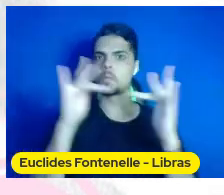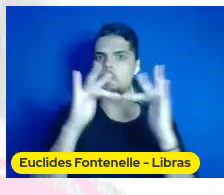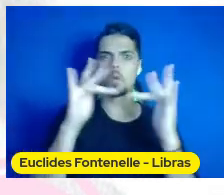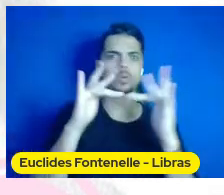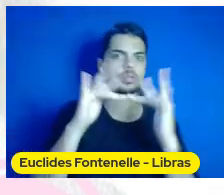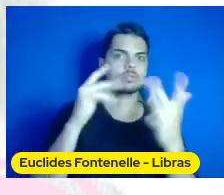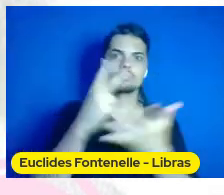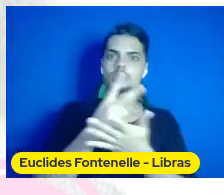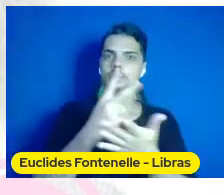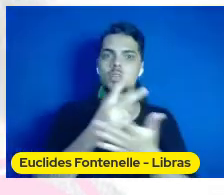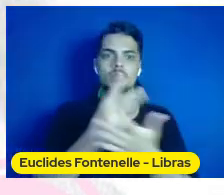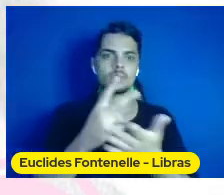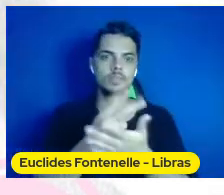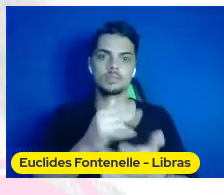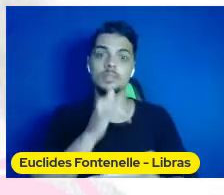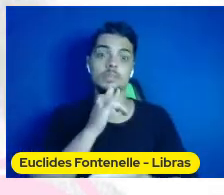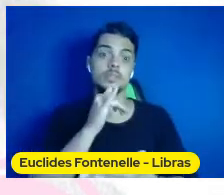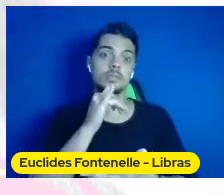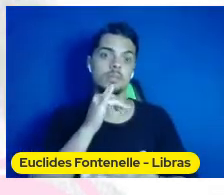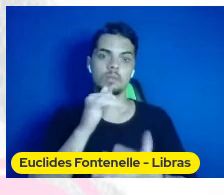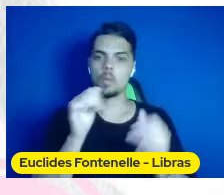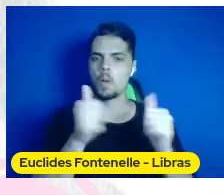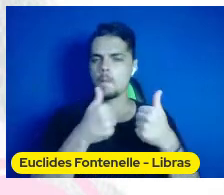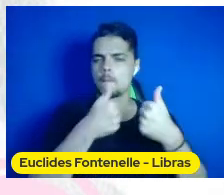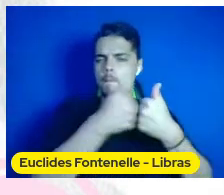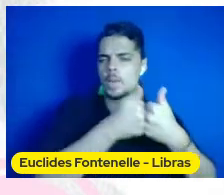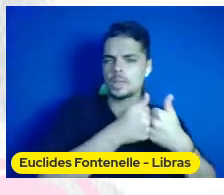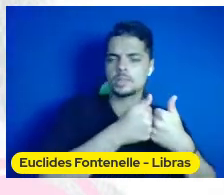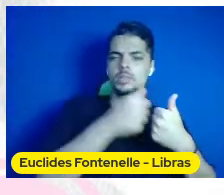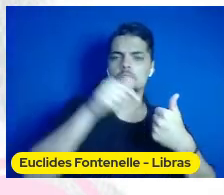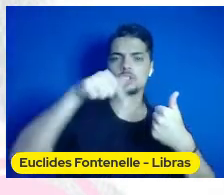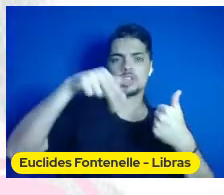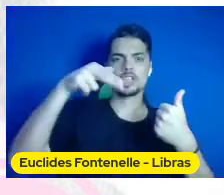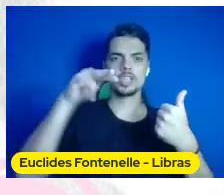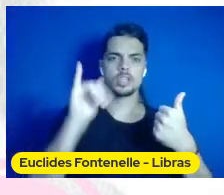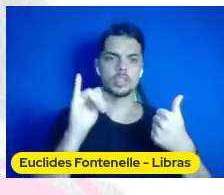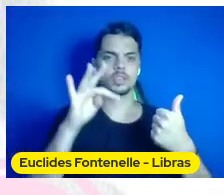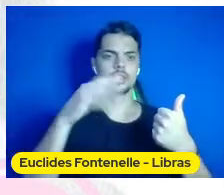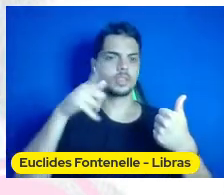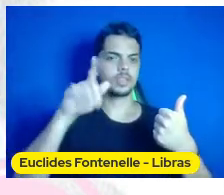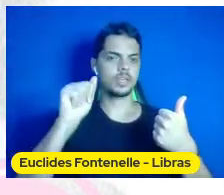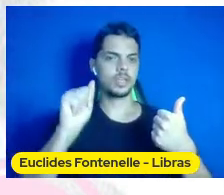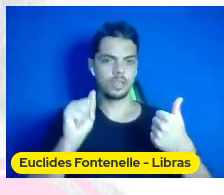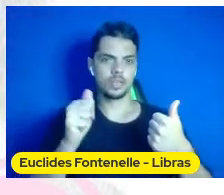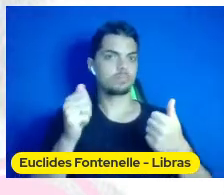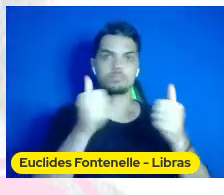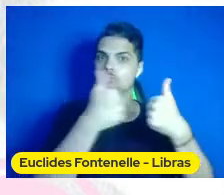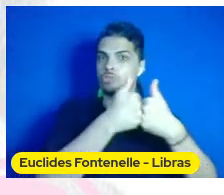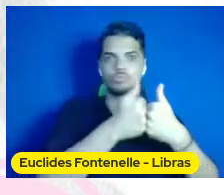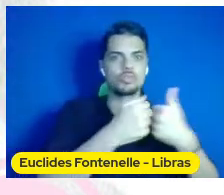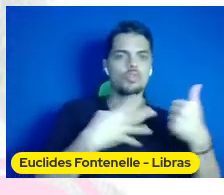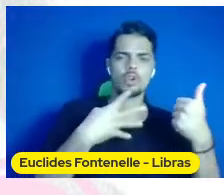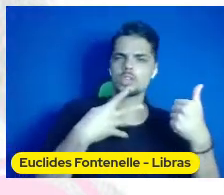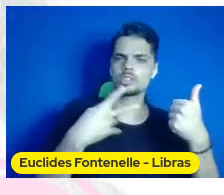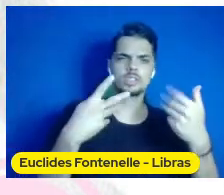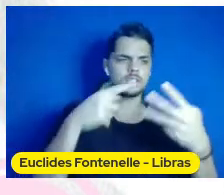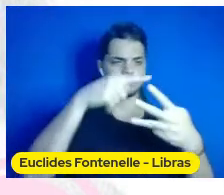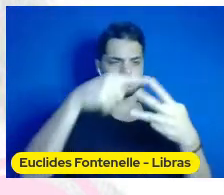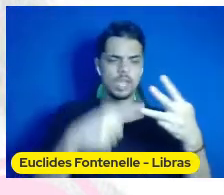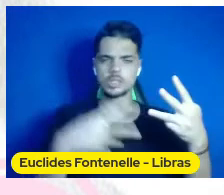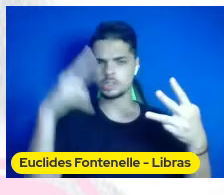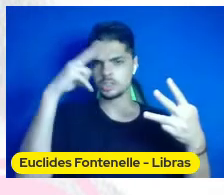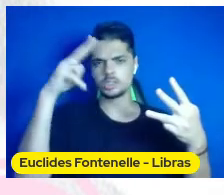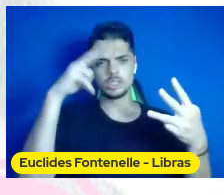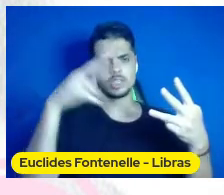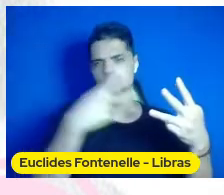Quitéria do que faria Maria Filipa, tanto quanto Joana Angélica. Então, essa foi uma das